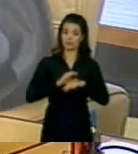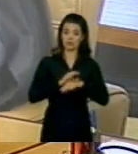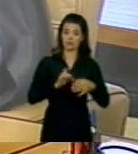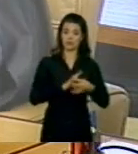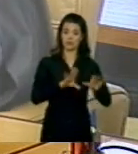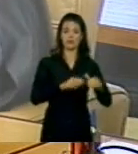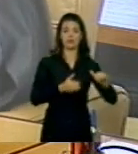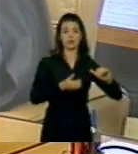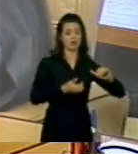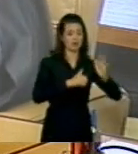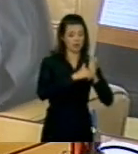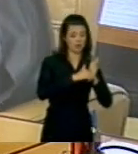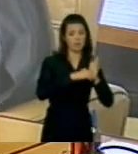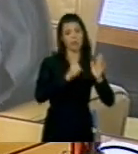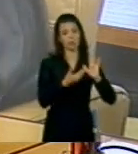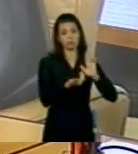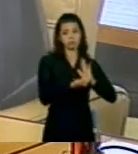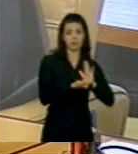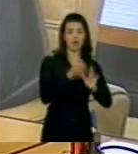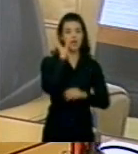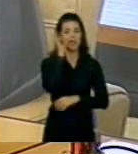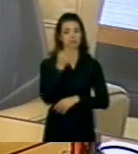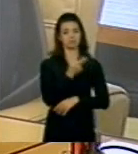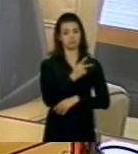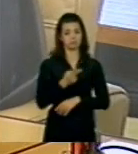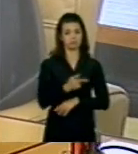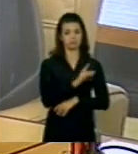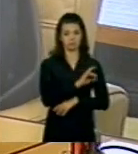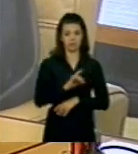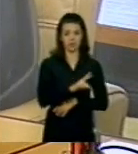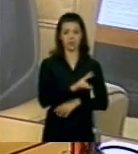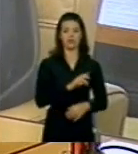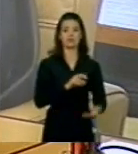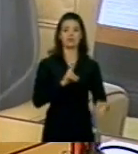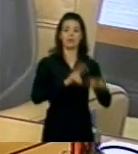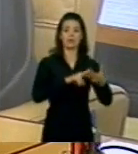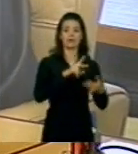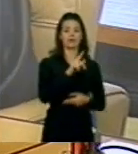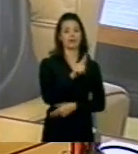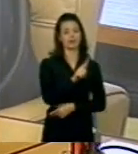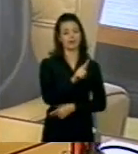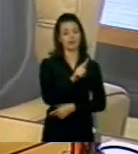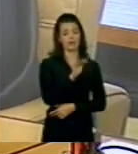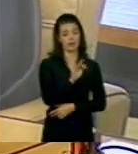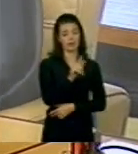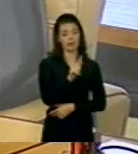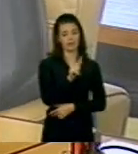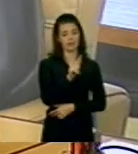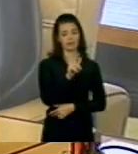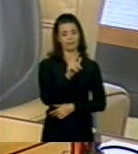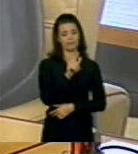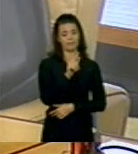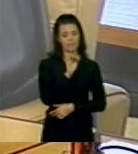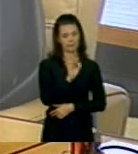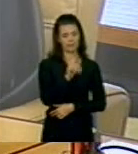ao Senado, conforme o caso, resolver sobre a prisão em flagrante por crime inafiançável. E em terceiro,